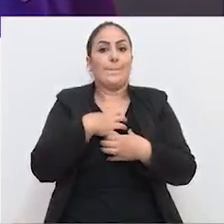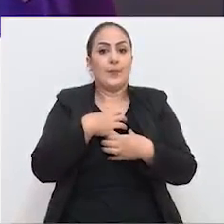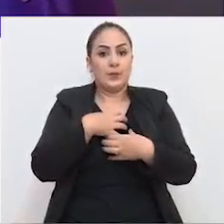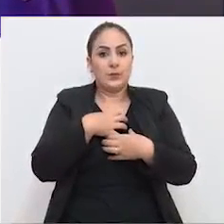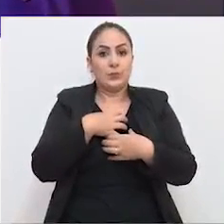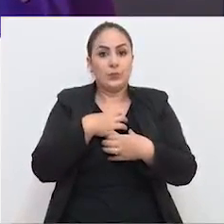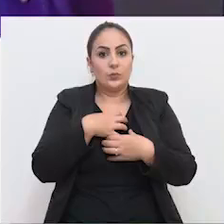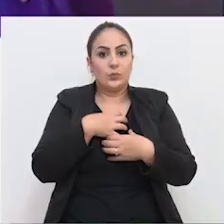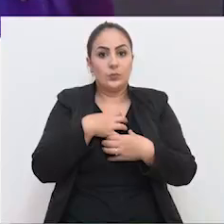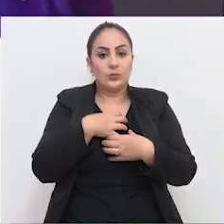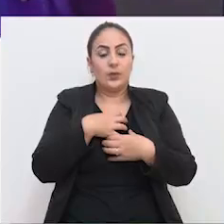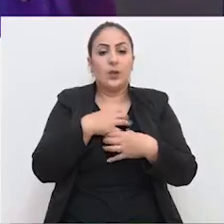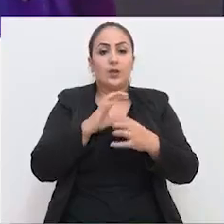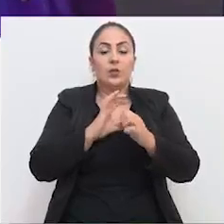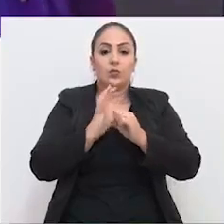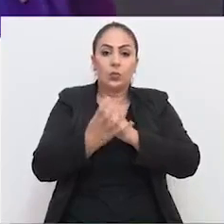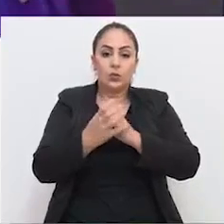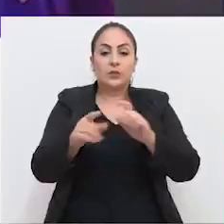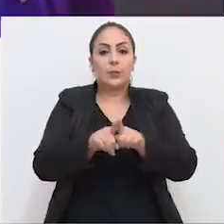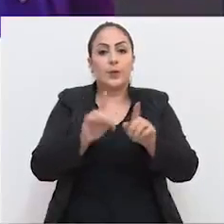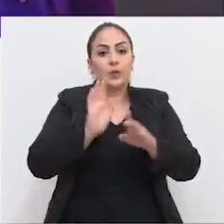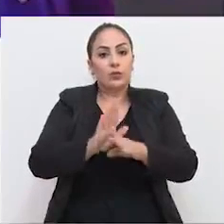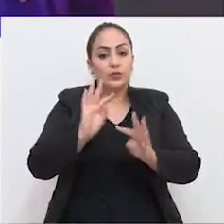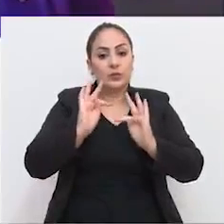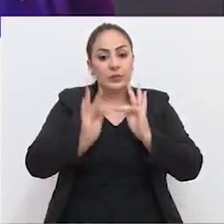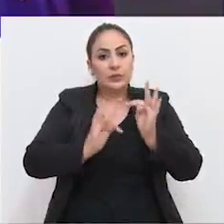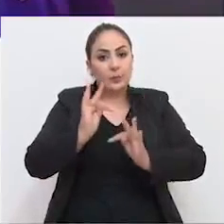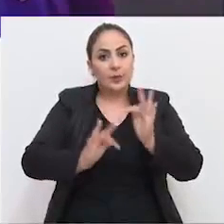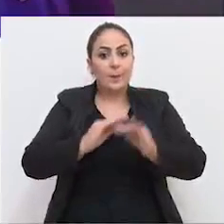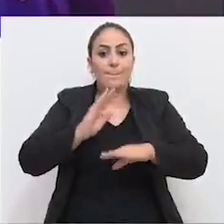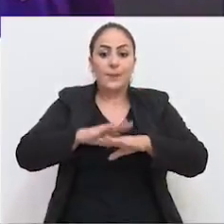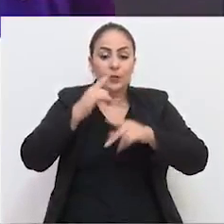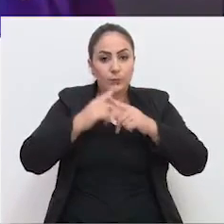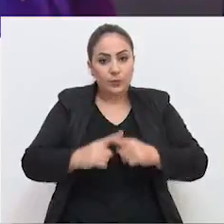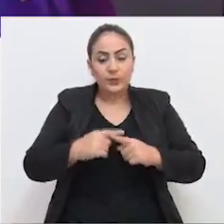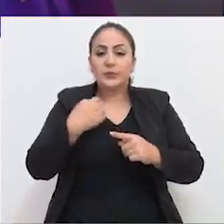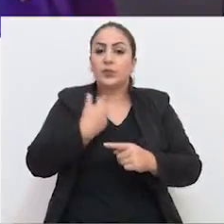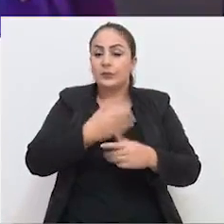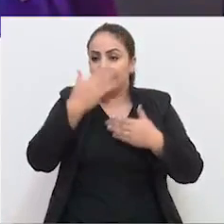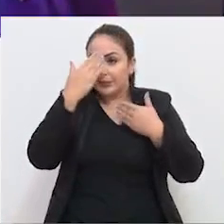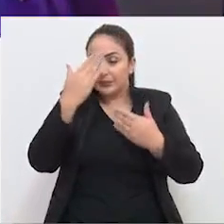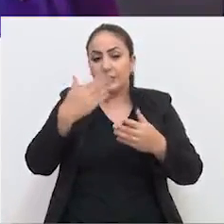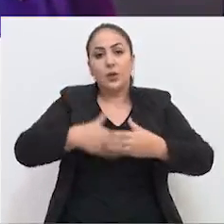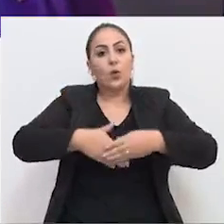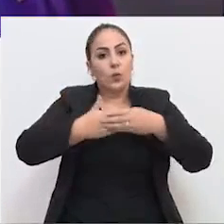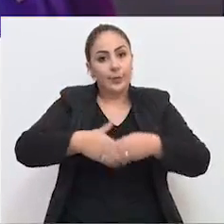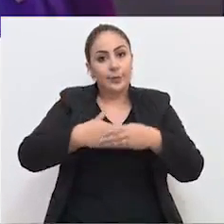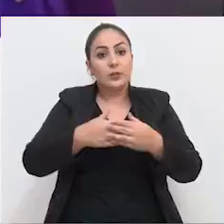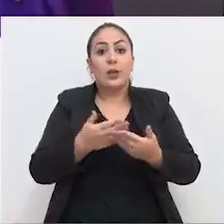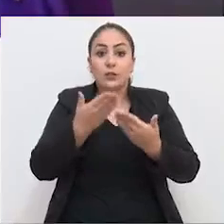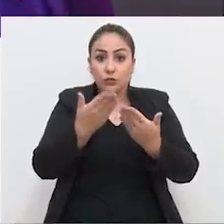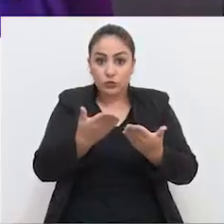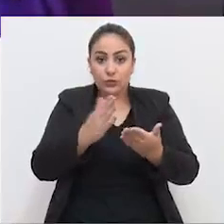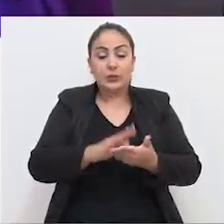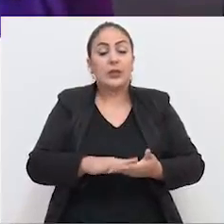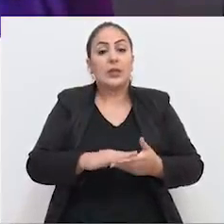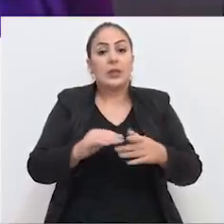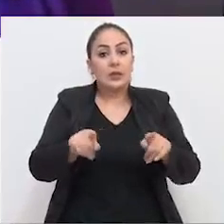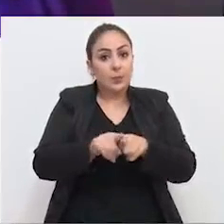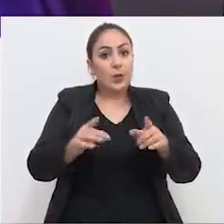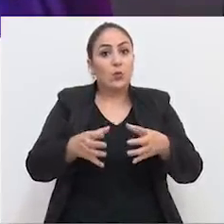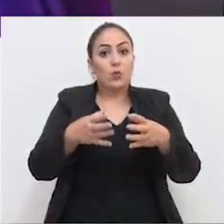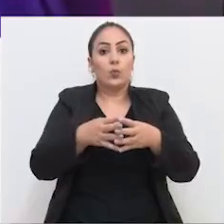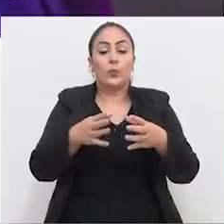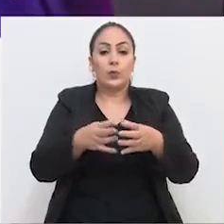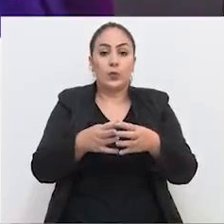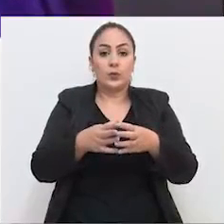do coronavírus e nos ajudando no enfrentamento. Secretária Leani, mais uma vez o nosso agradecimento e cumprimentos a ti e a toda a equipe